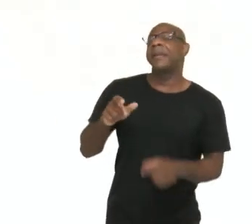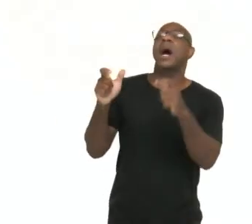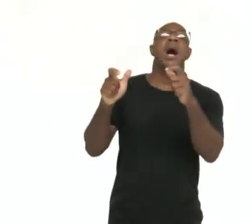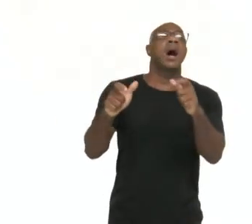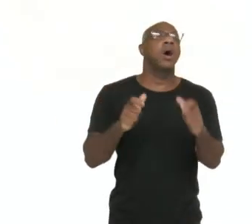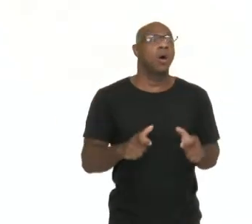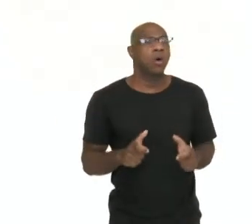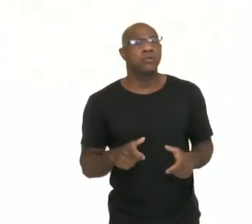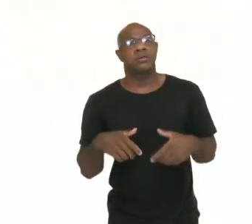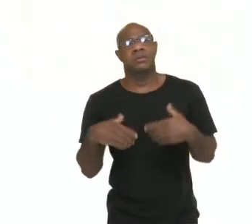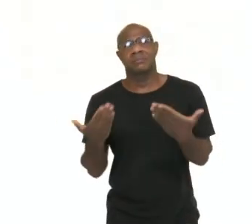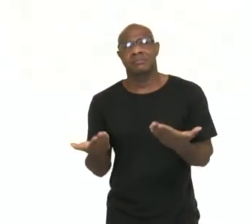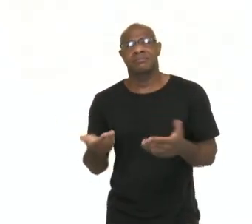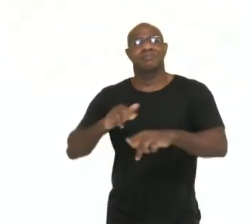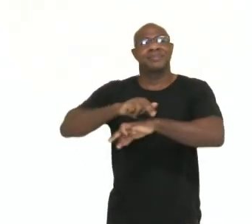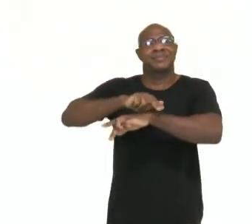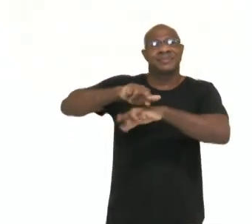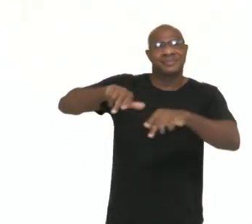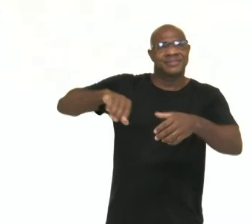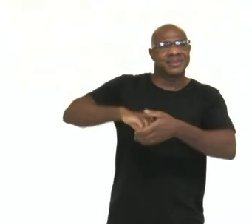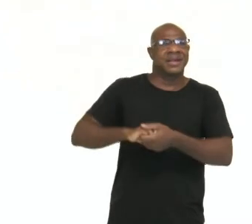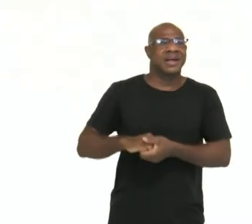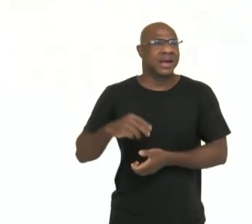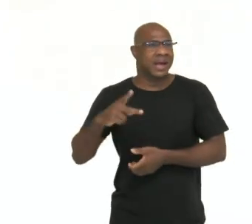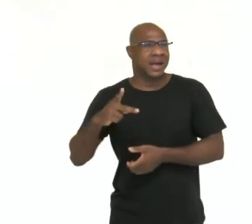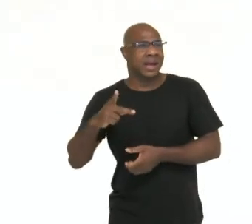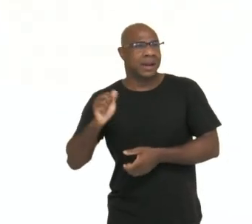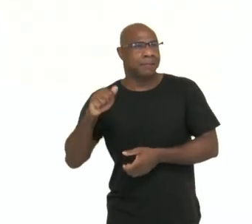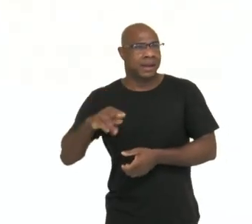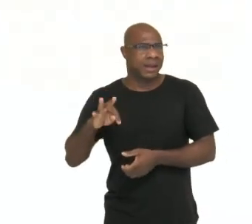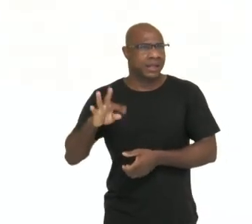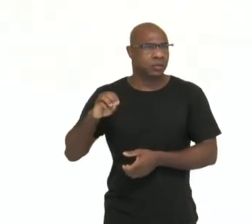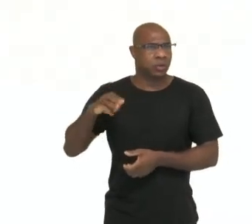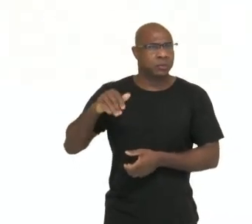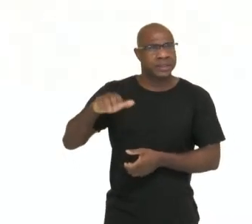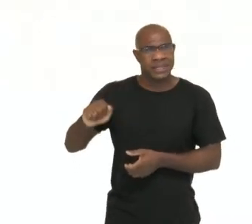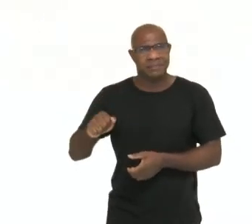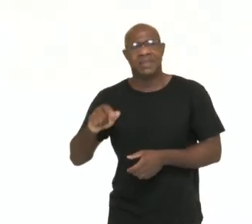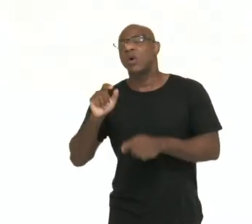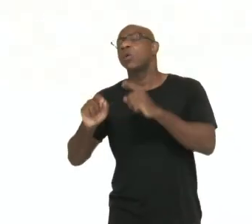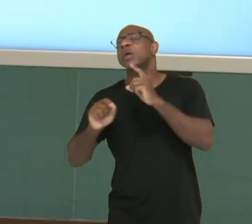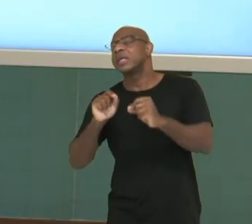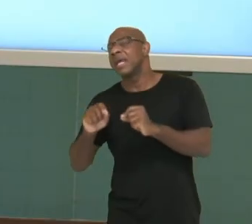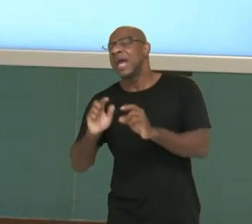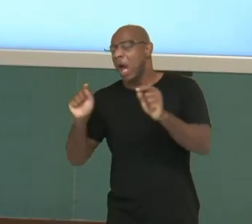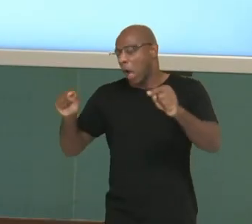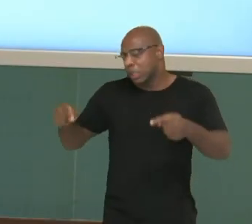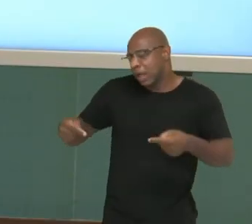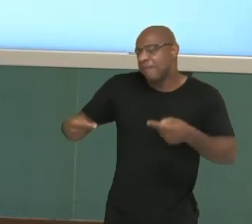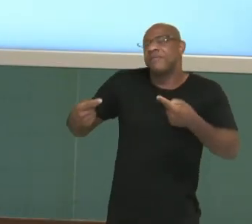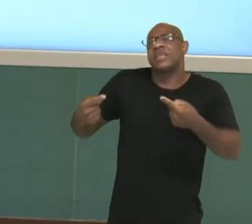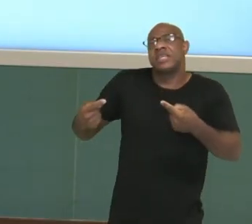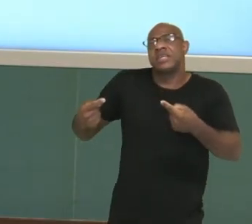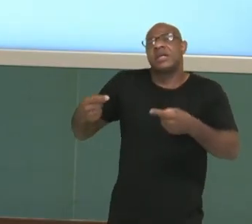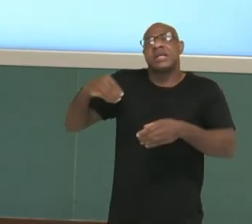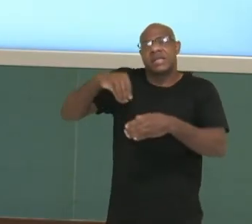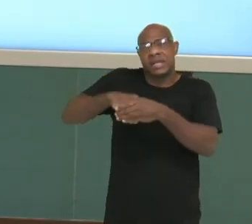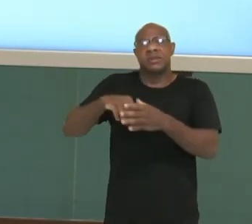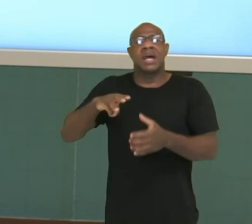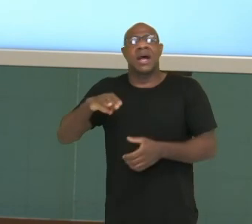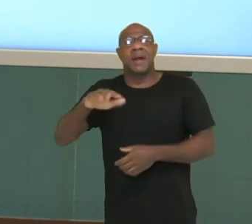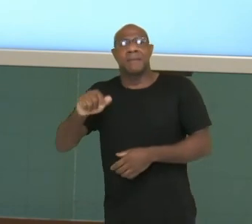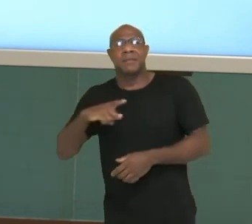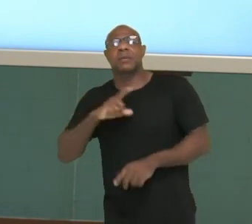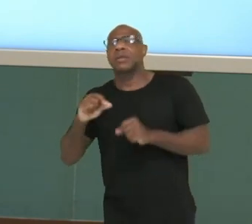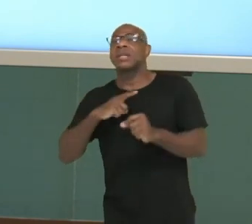é a pantomima, e a mímica, alguns desafios, da mímica, nós temos aqui